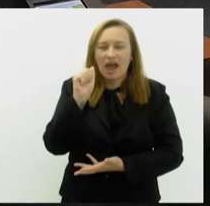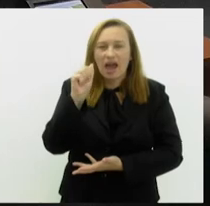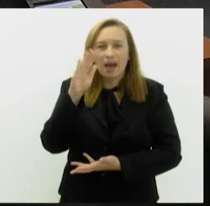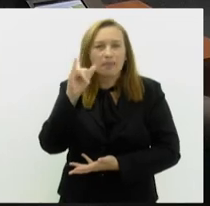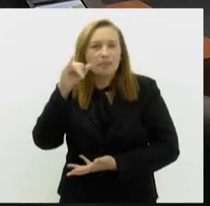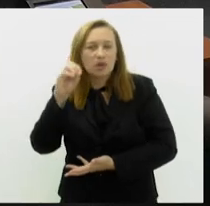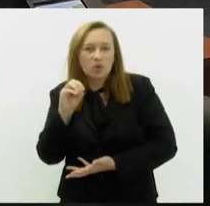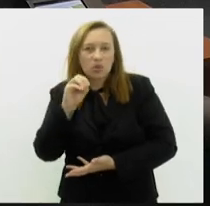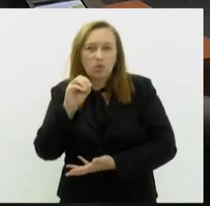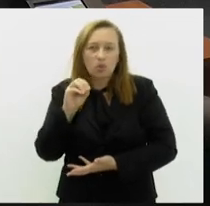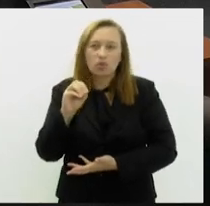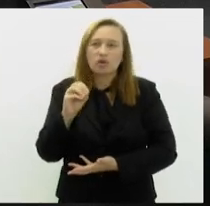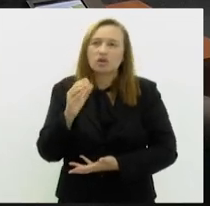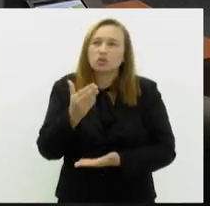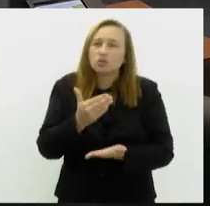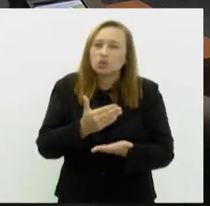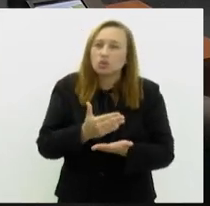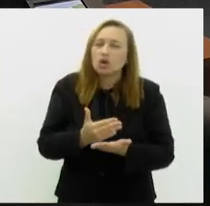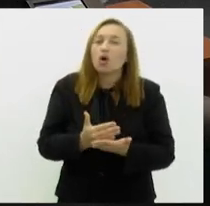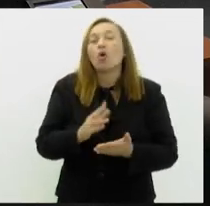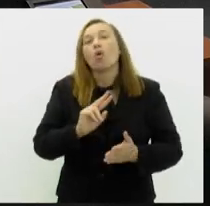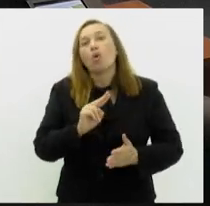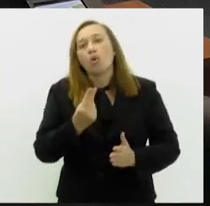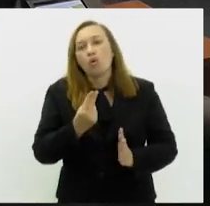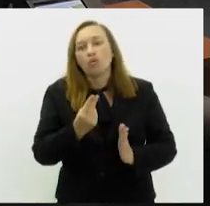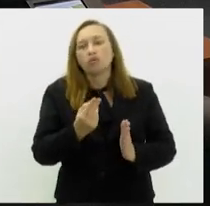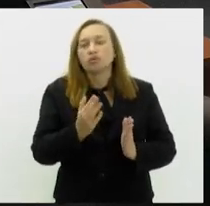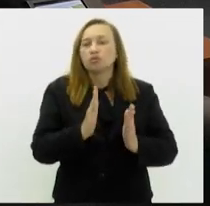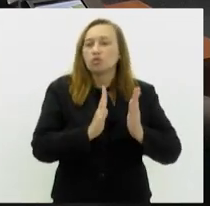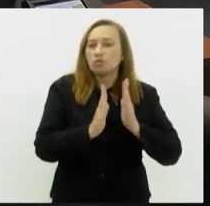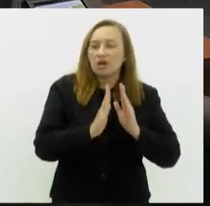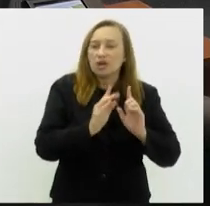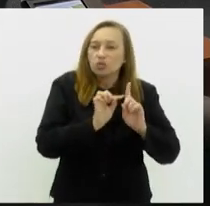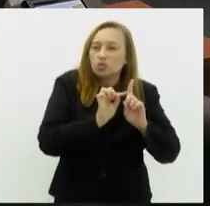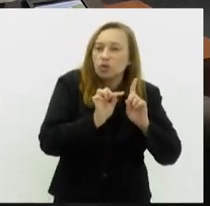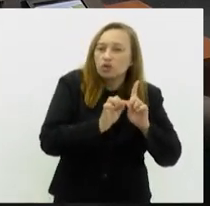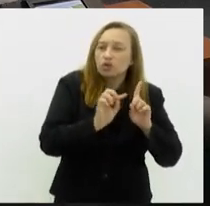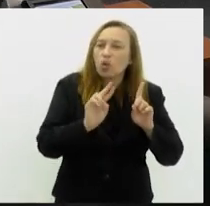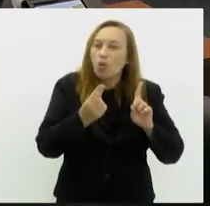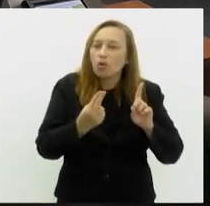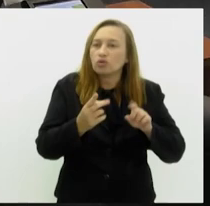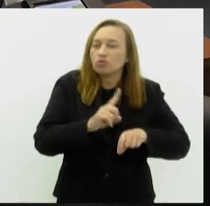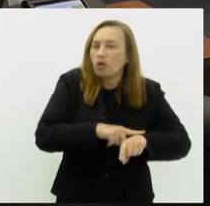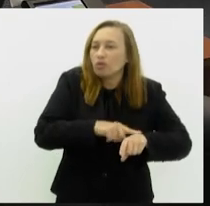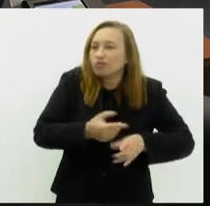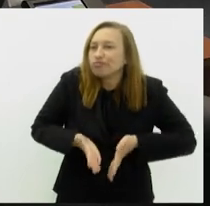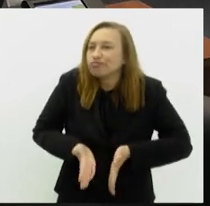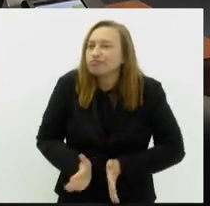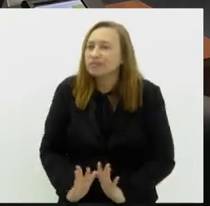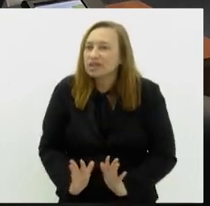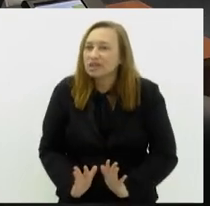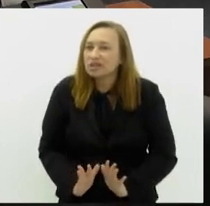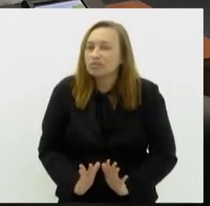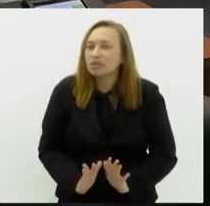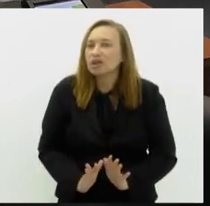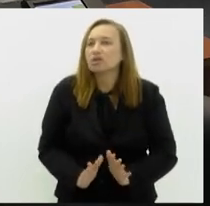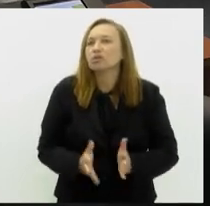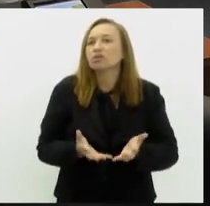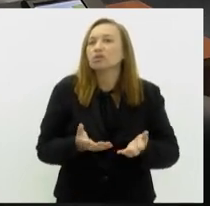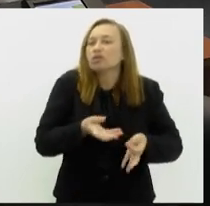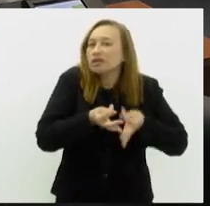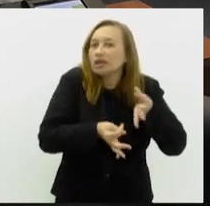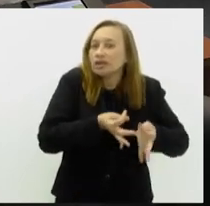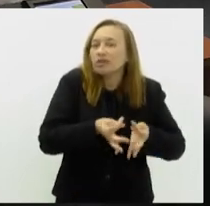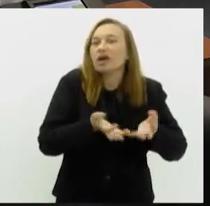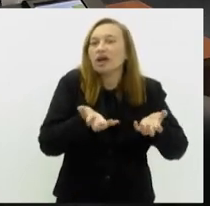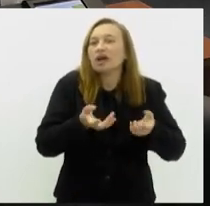no pré-natal ou ainda mesmo logo após o parto, no momento do nascimento. E eu quero pedir que faça